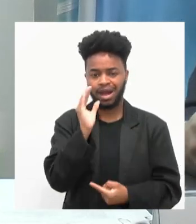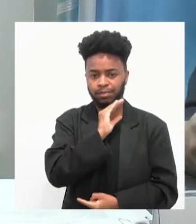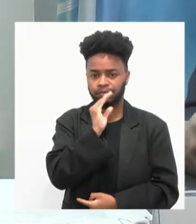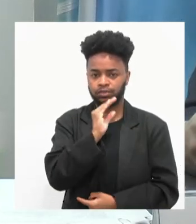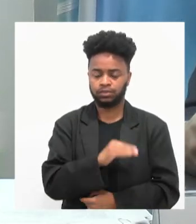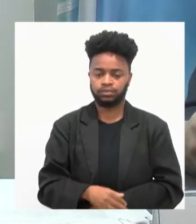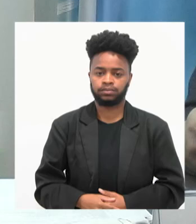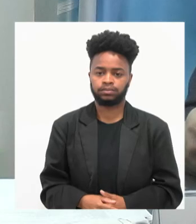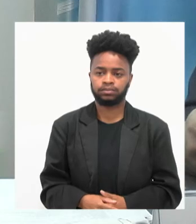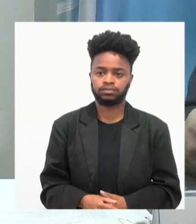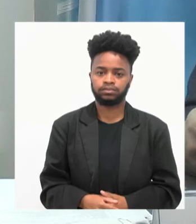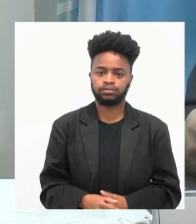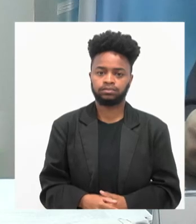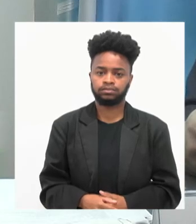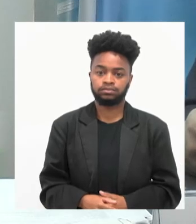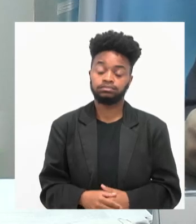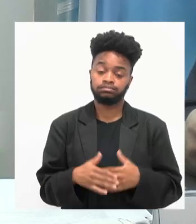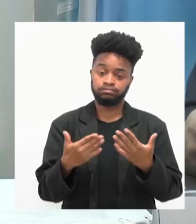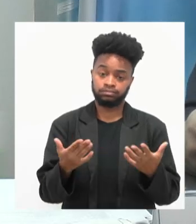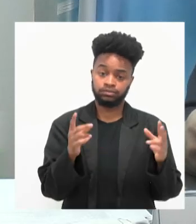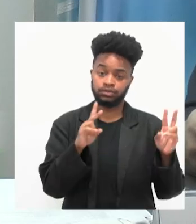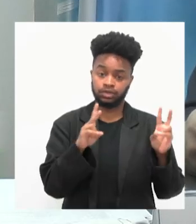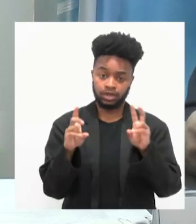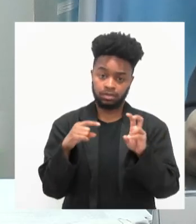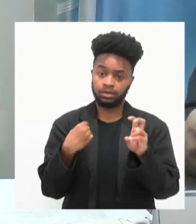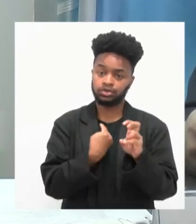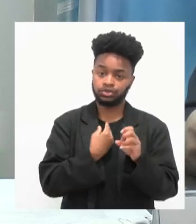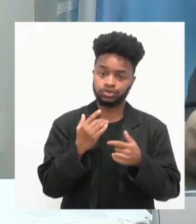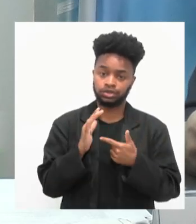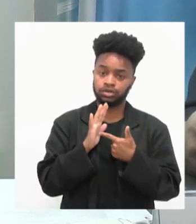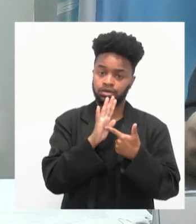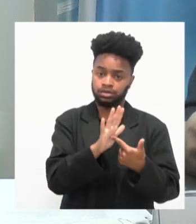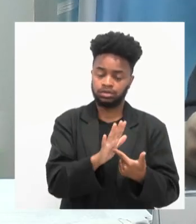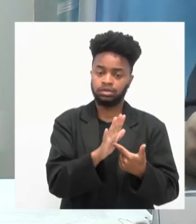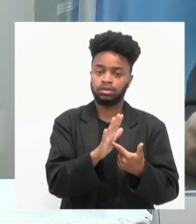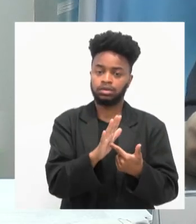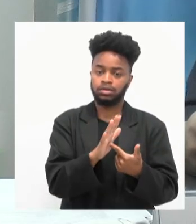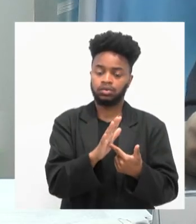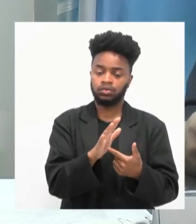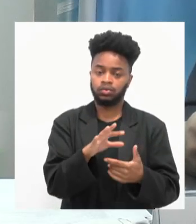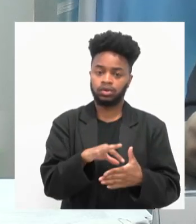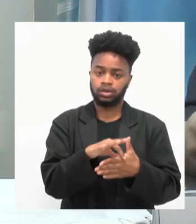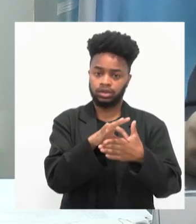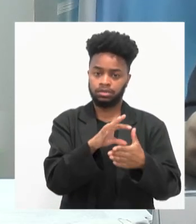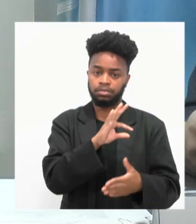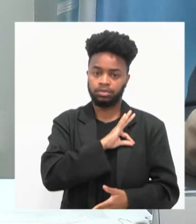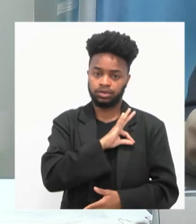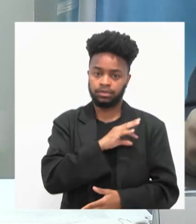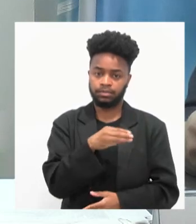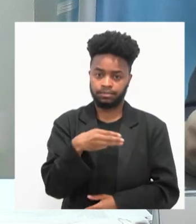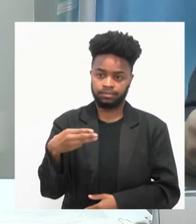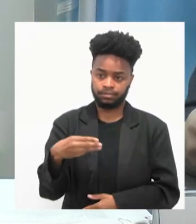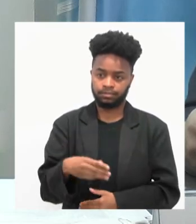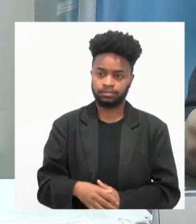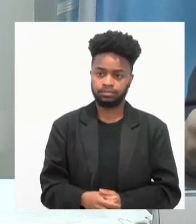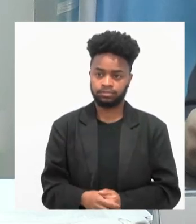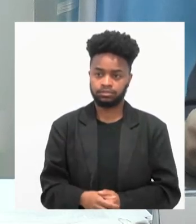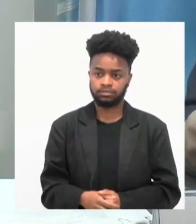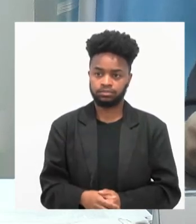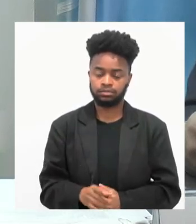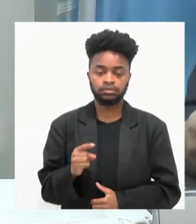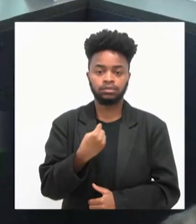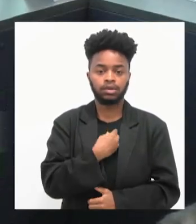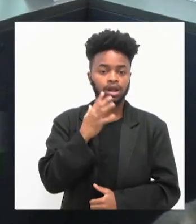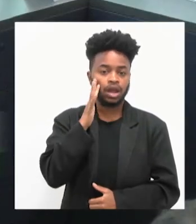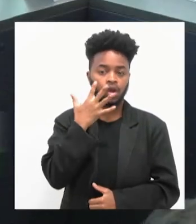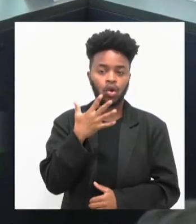imediatamente. Né? Isso é uma coisa que a gente vai reportar ao comandante da Polícia Militar, vamos nos reunir com ele entre hoje e amanhã. Salientando que